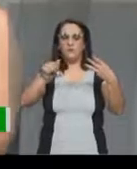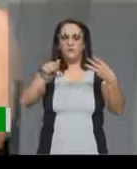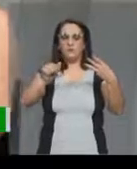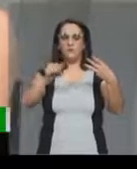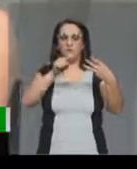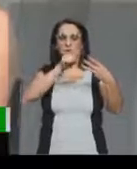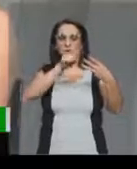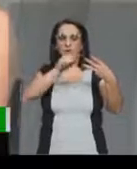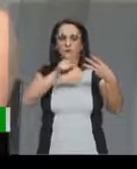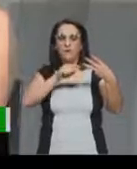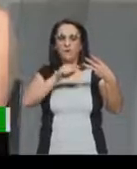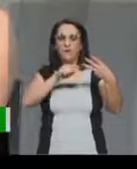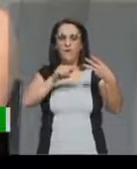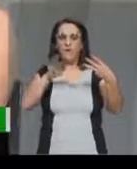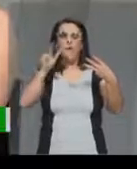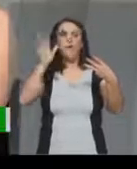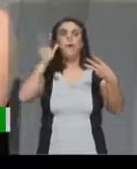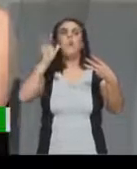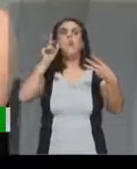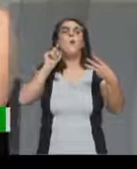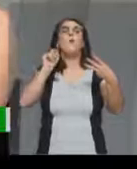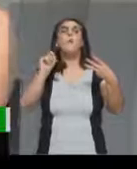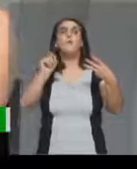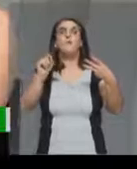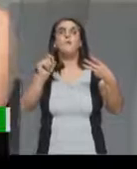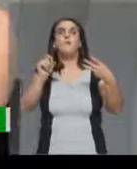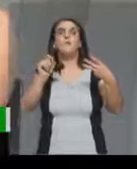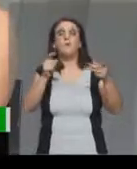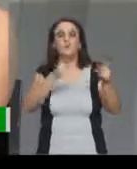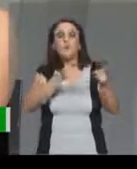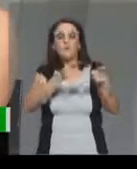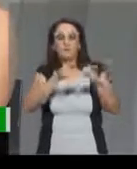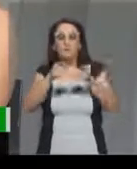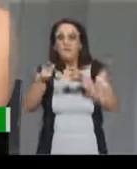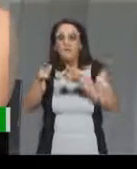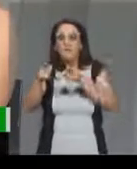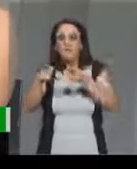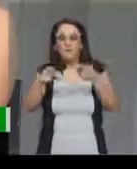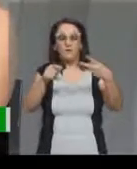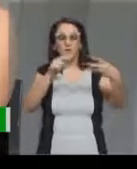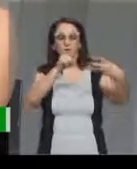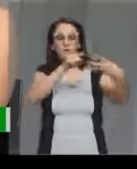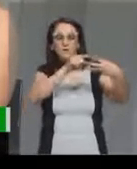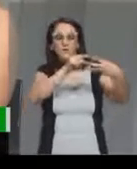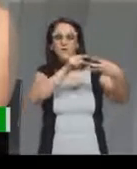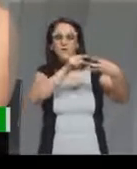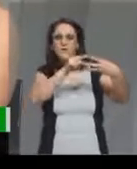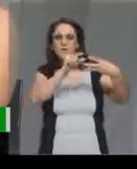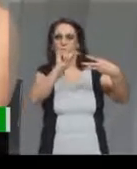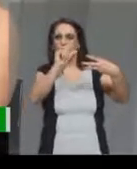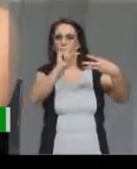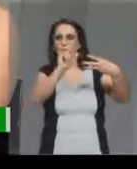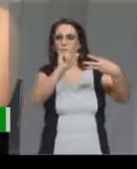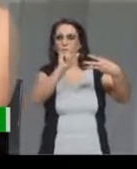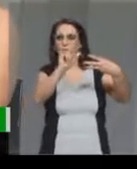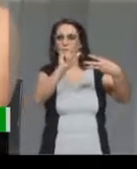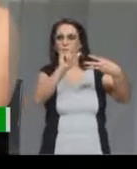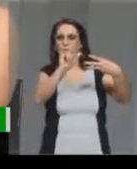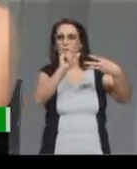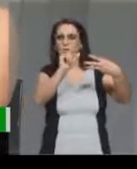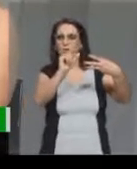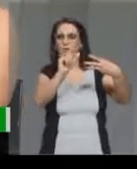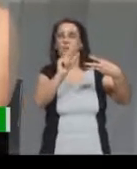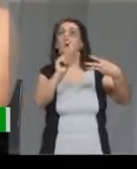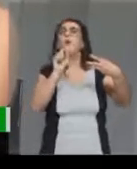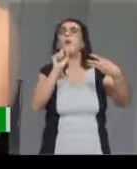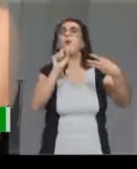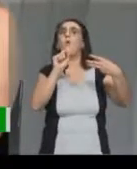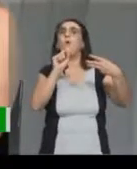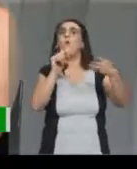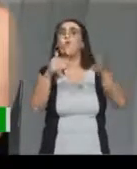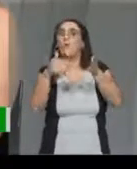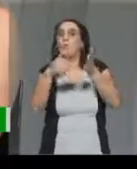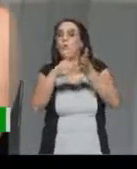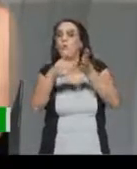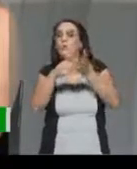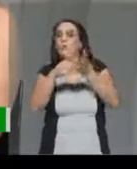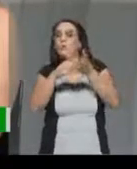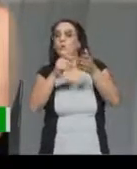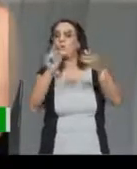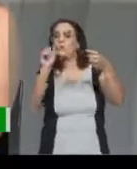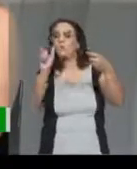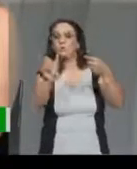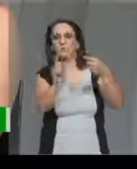palavra. Oxítona é a menor palavra que classifica. Última é a menor posição. Aí você vai para